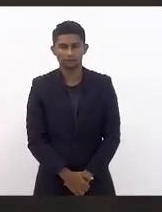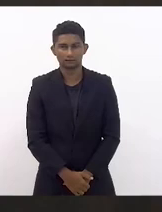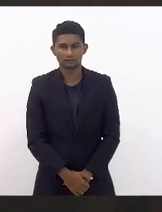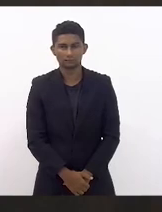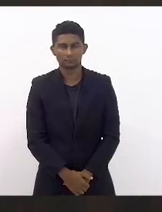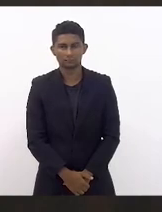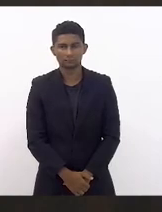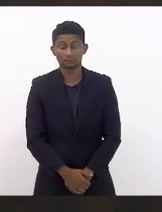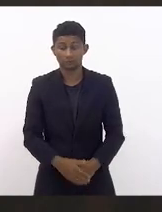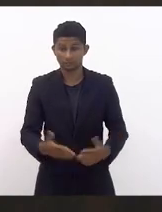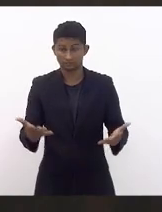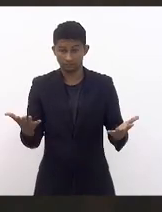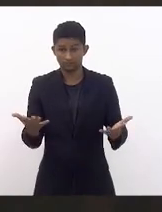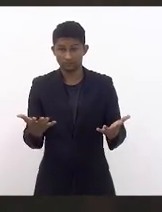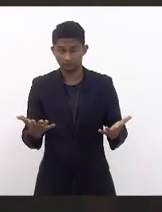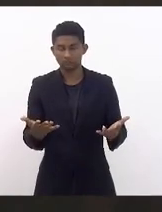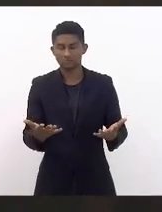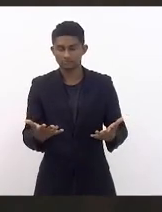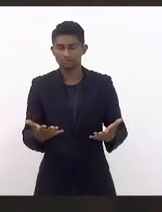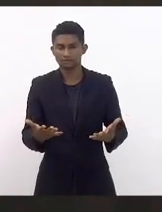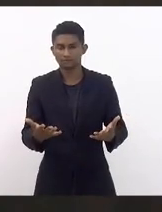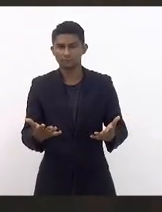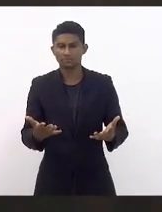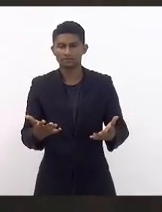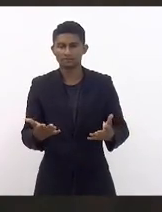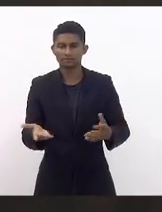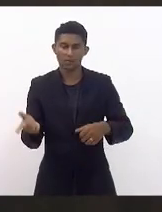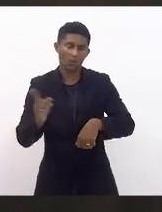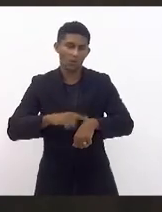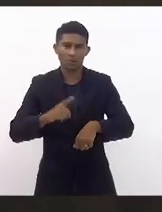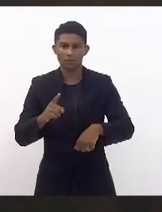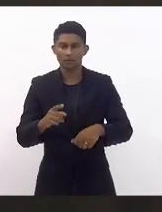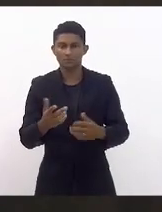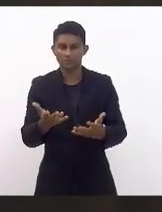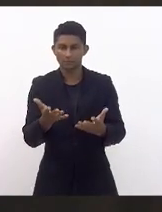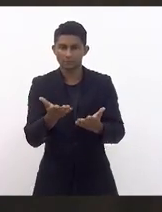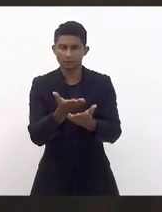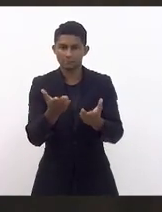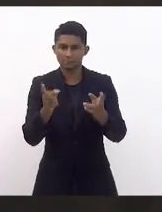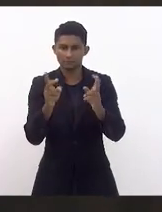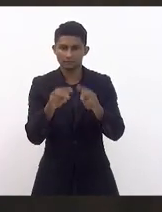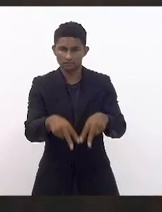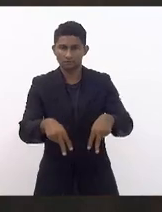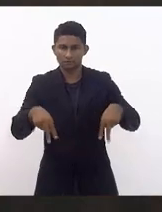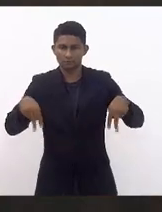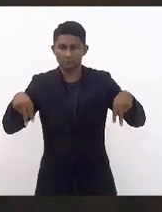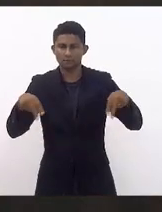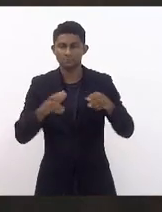E é chegado o momento. Eu gostaria que todos ficassem de pé, por favor.